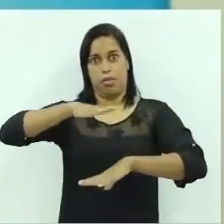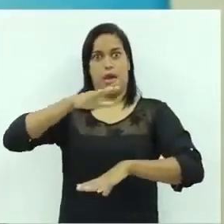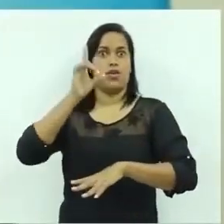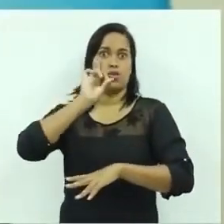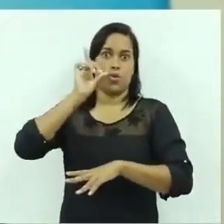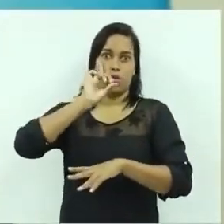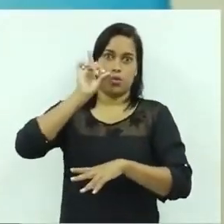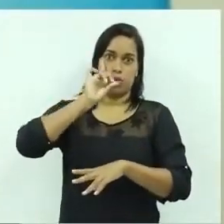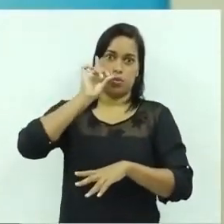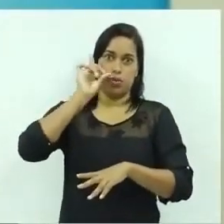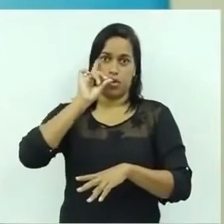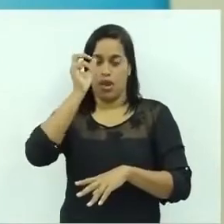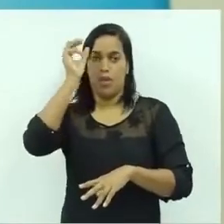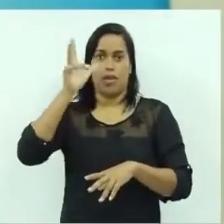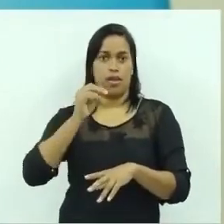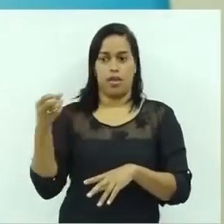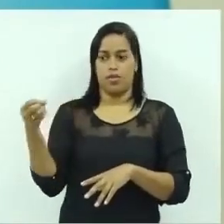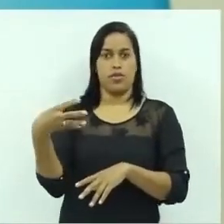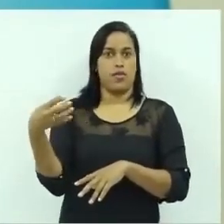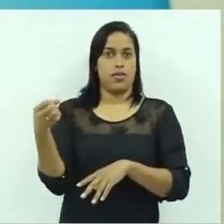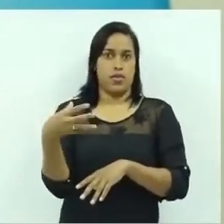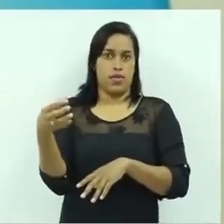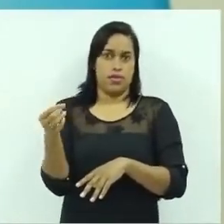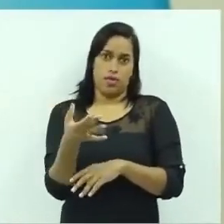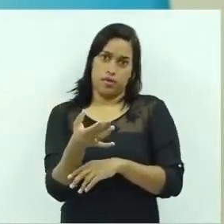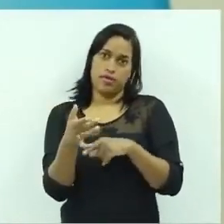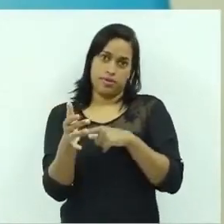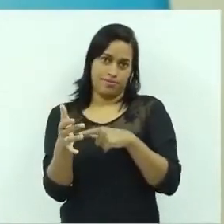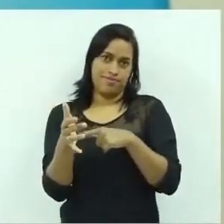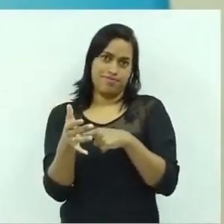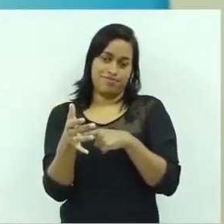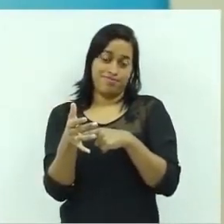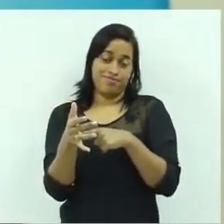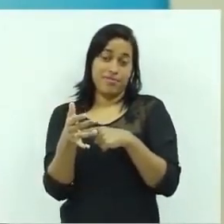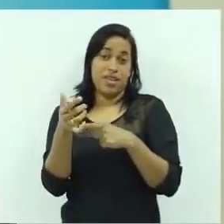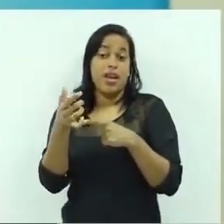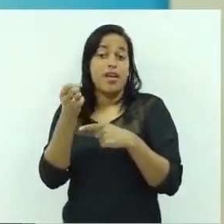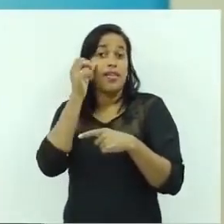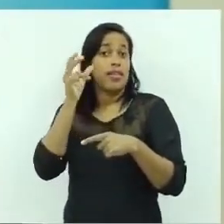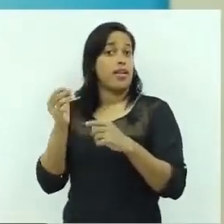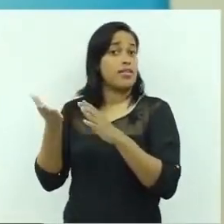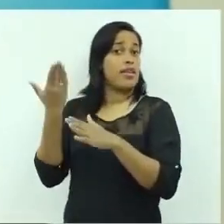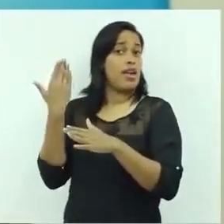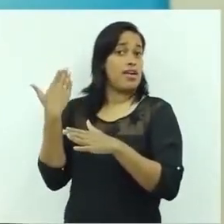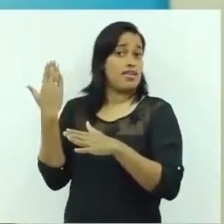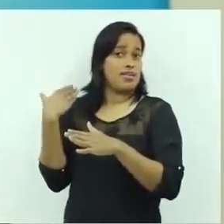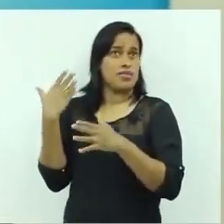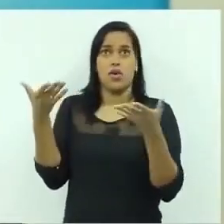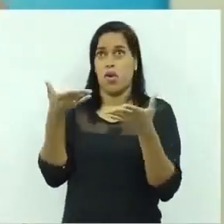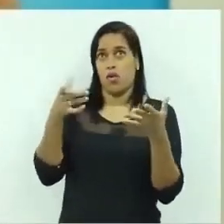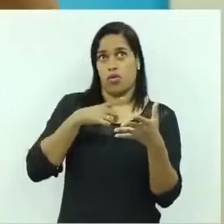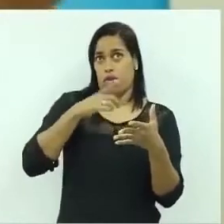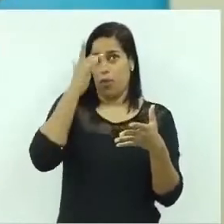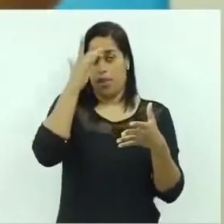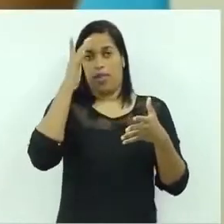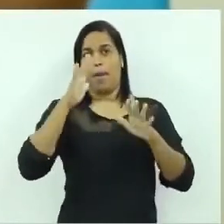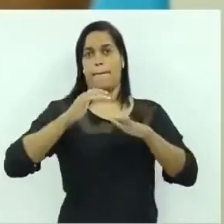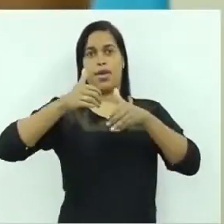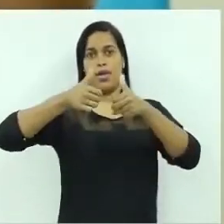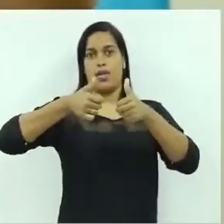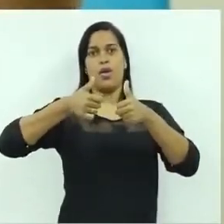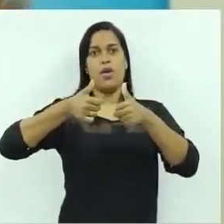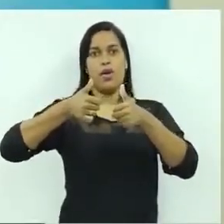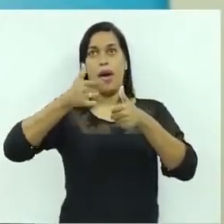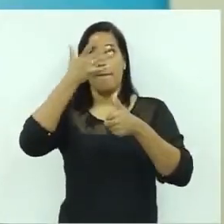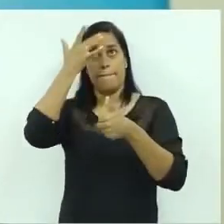dia tem uma ideia nova e que nega completamente, às vezes, a ideia anterior. E todo dia começa, hoje eu tive uma ideia disso, amanhã